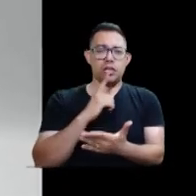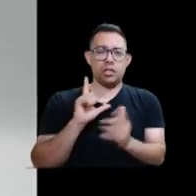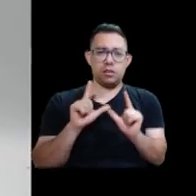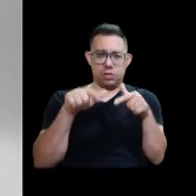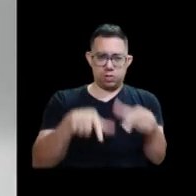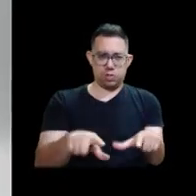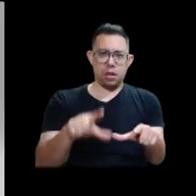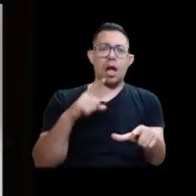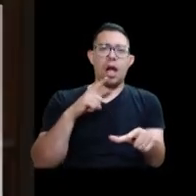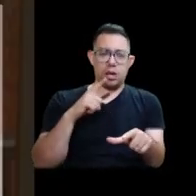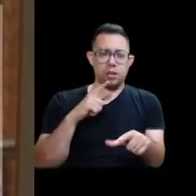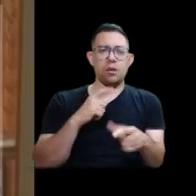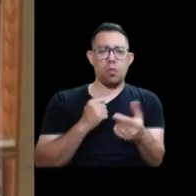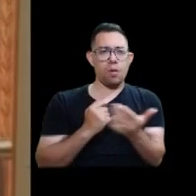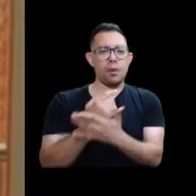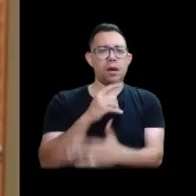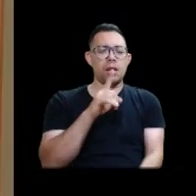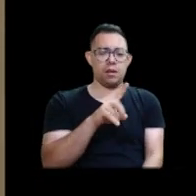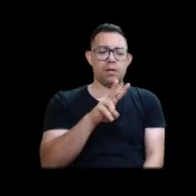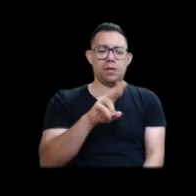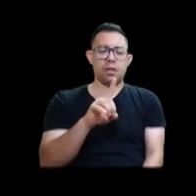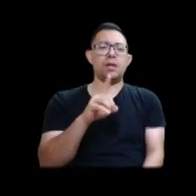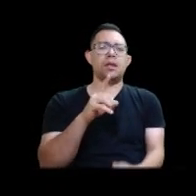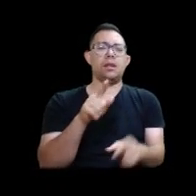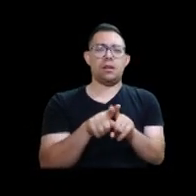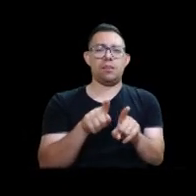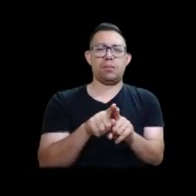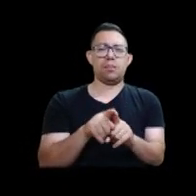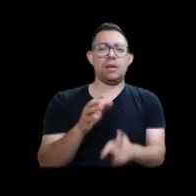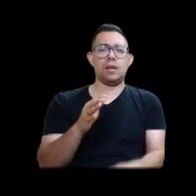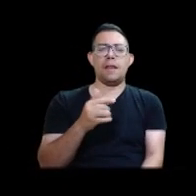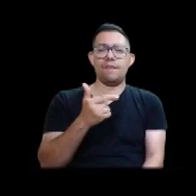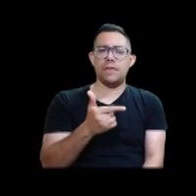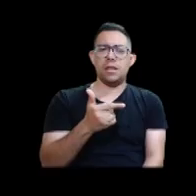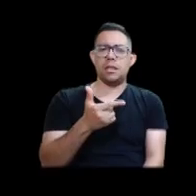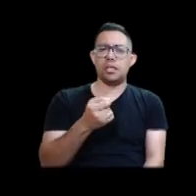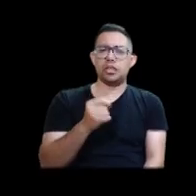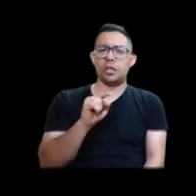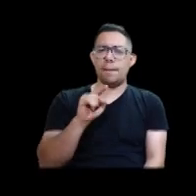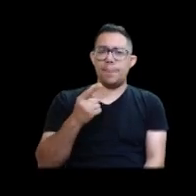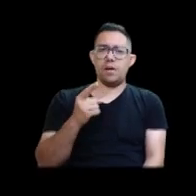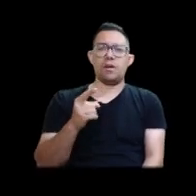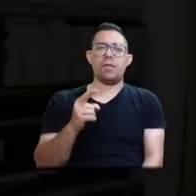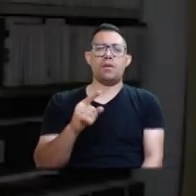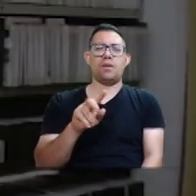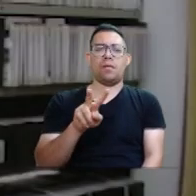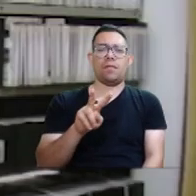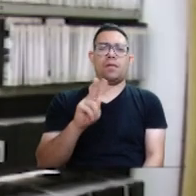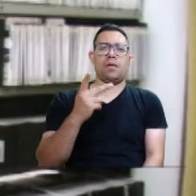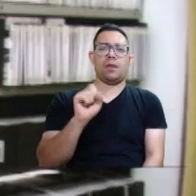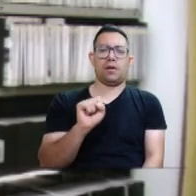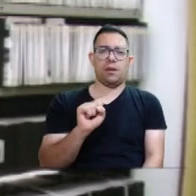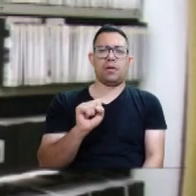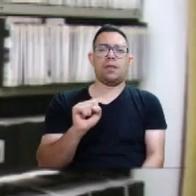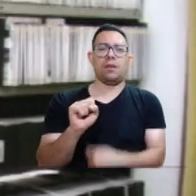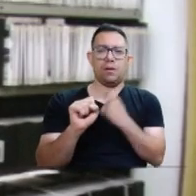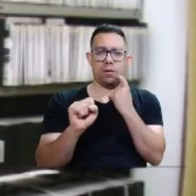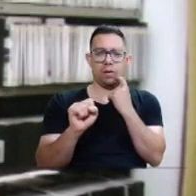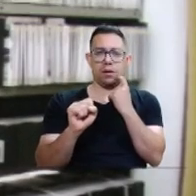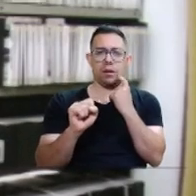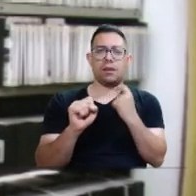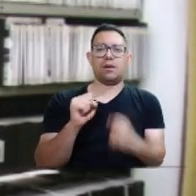em VHS, tanto que eu tenho até hoje, né? A locadora chegou a ter 20 mil VHS. Só que uns quebraram,